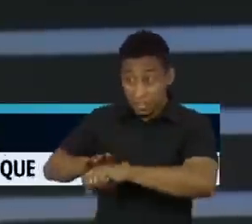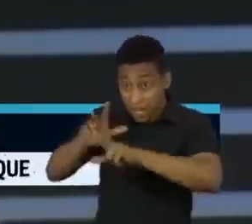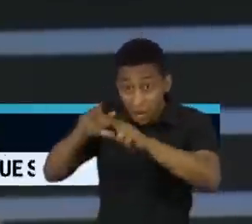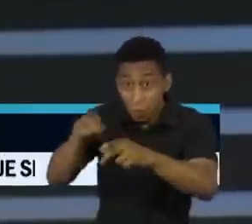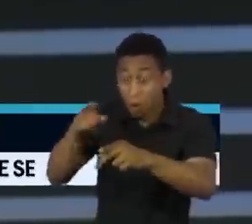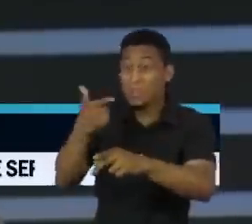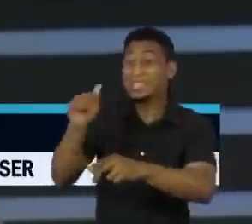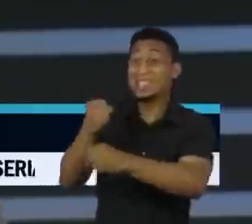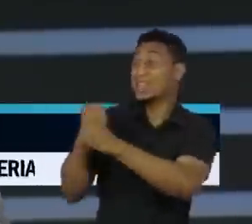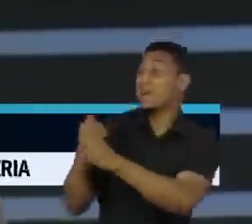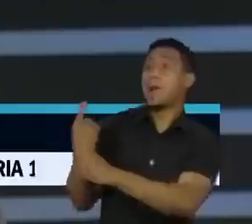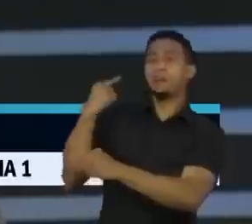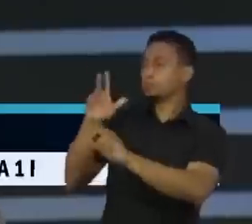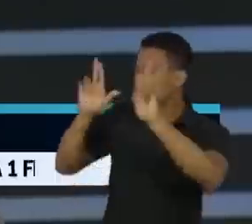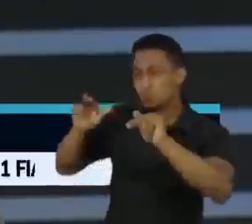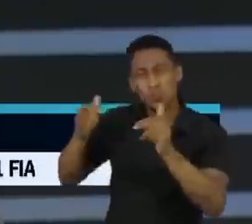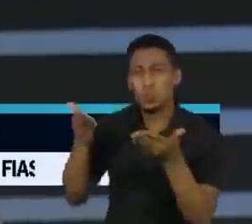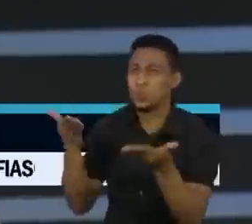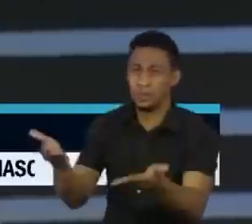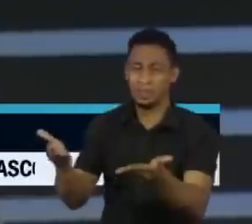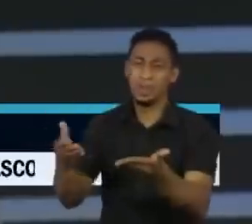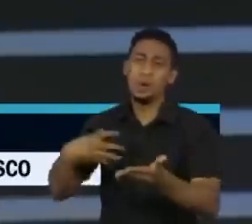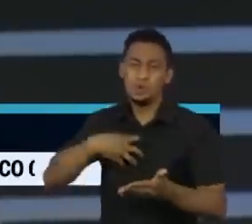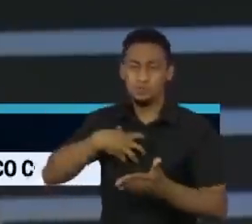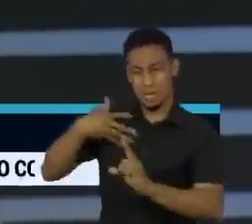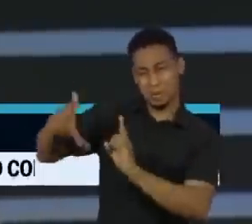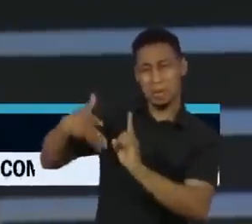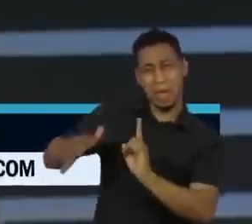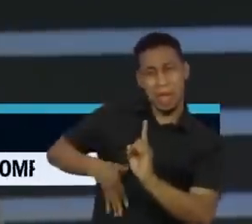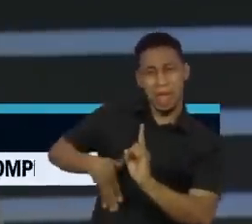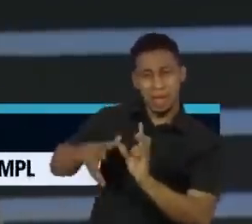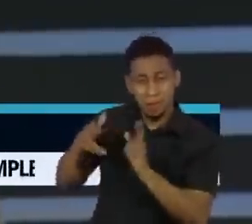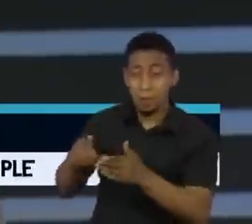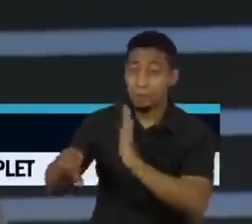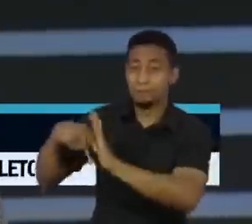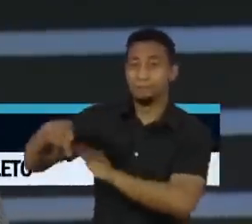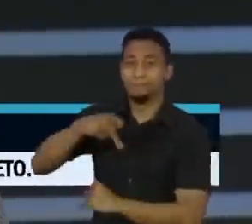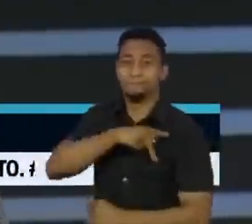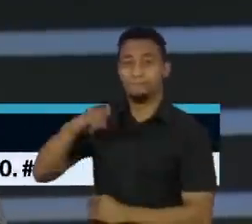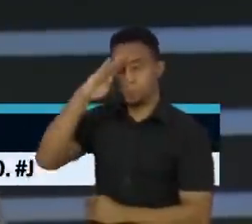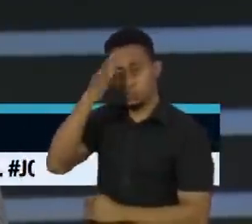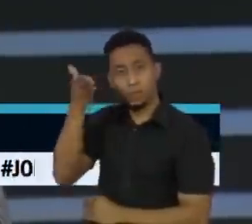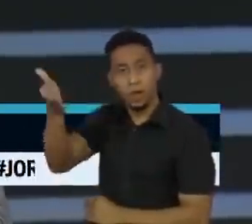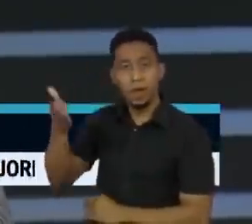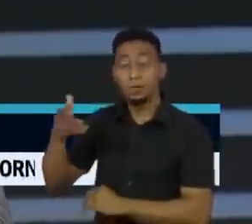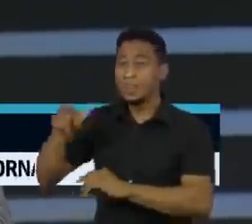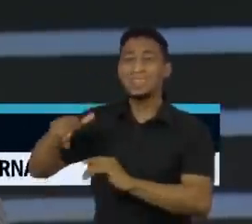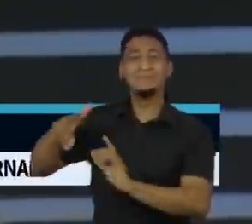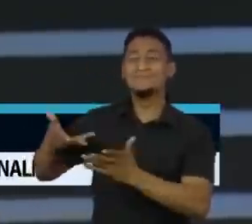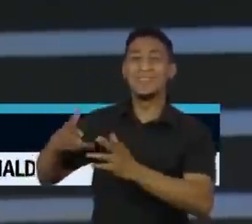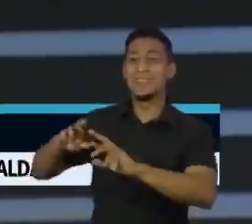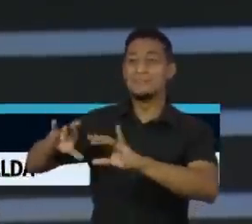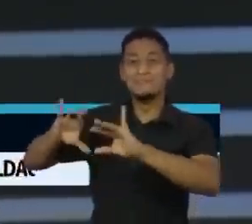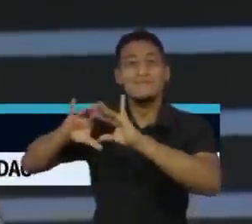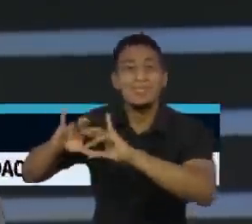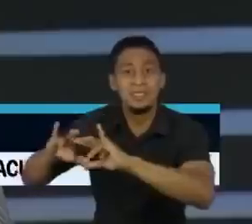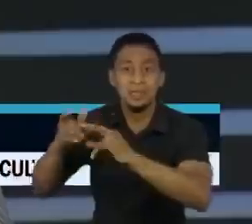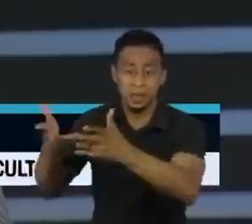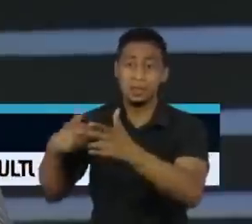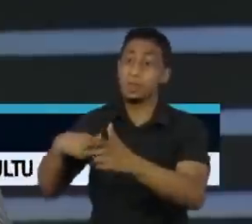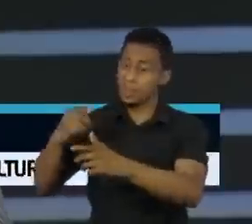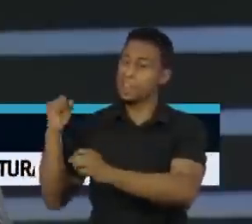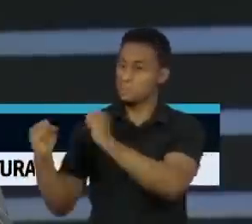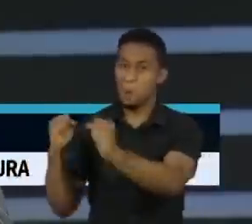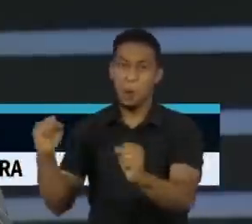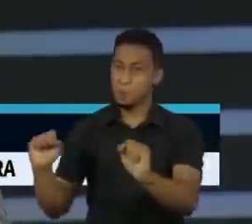século, agiu dessa forma. Essa linguagem de marginal é do Bolsonaro, porque ele não, ele está à margem da lei, ele é um miliciano, é um homem que tem as mãos sujas